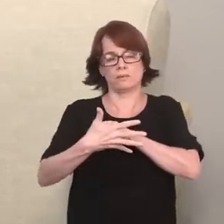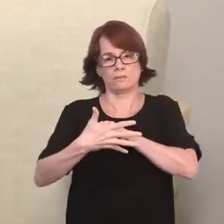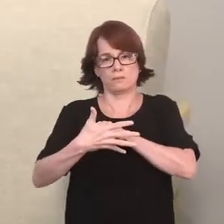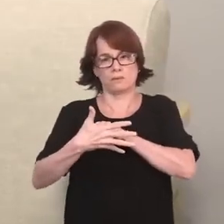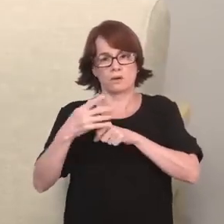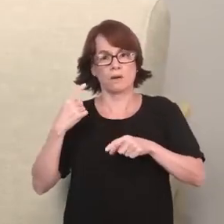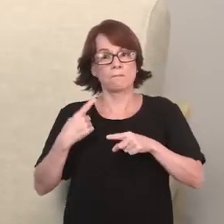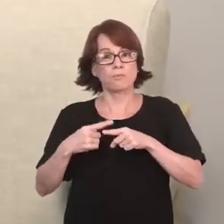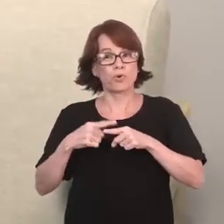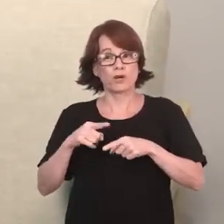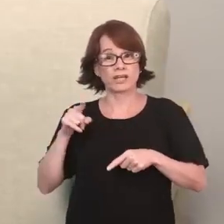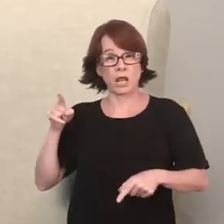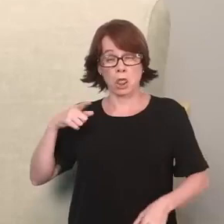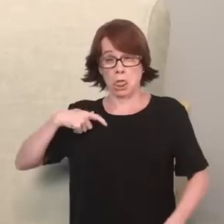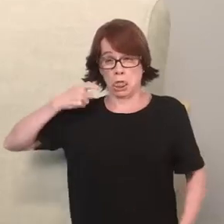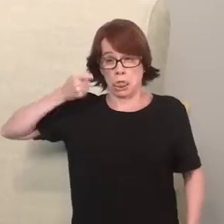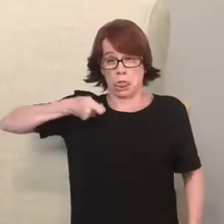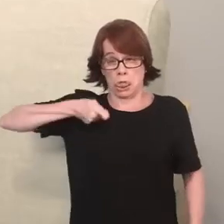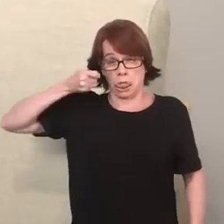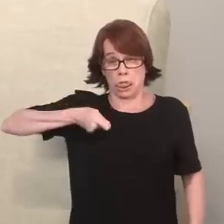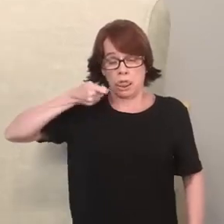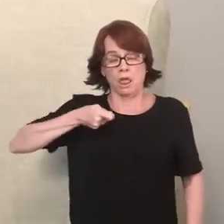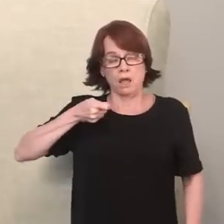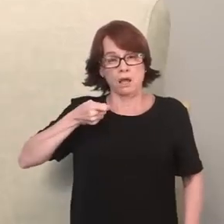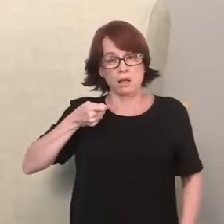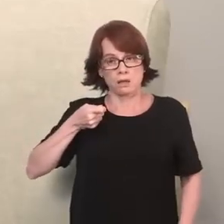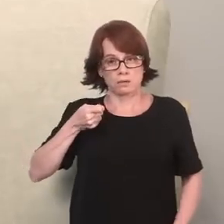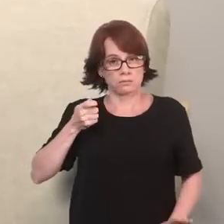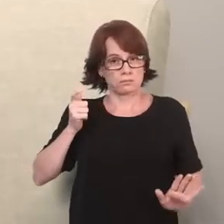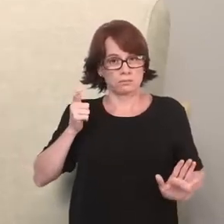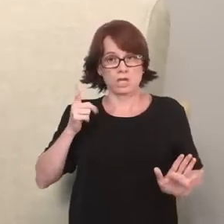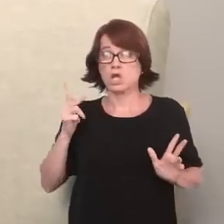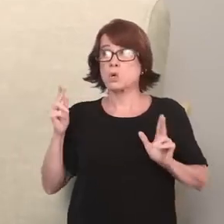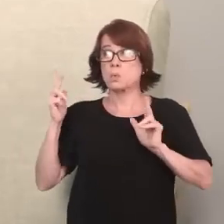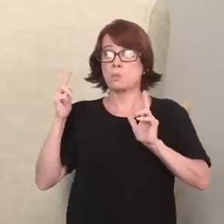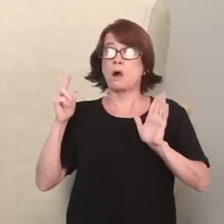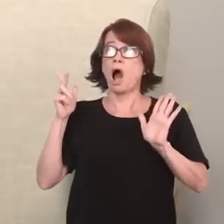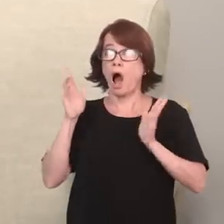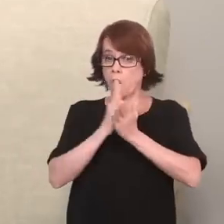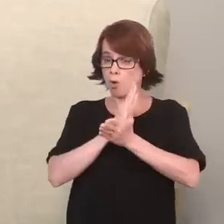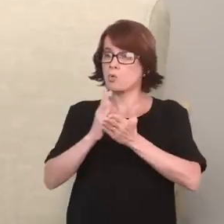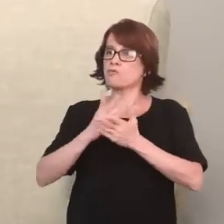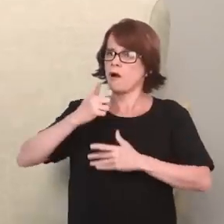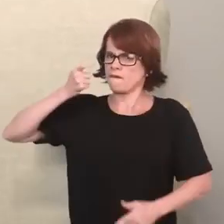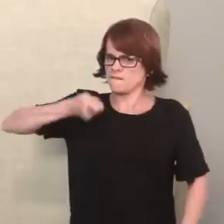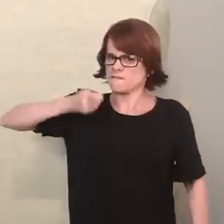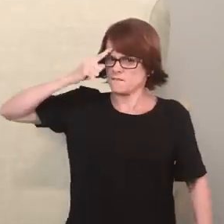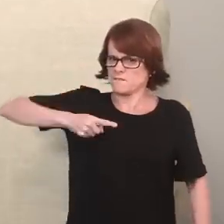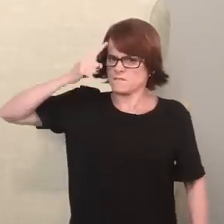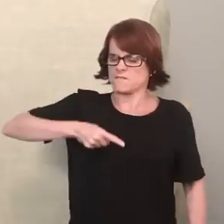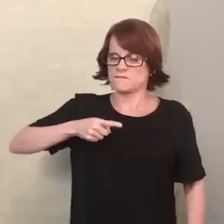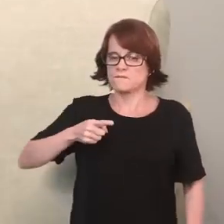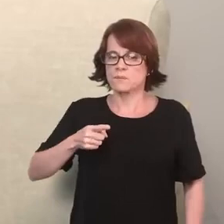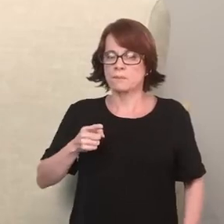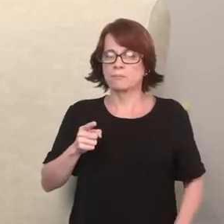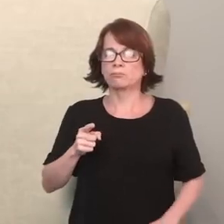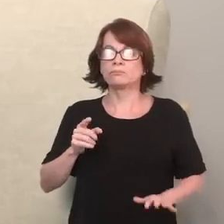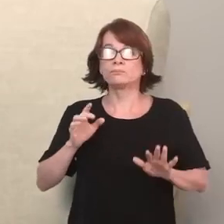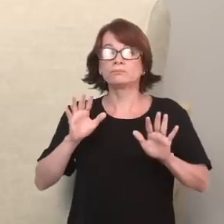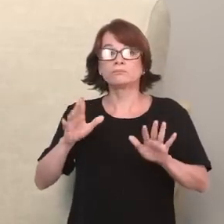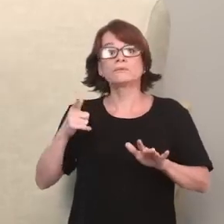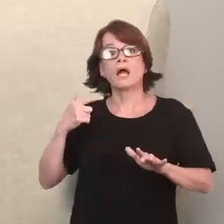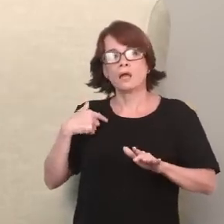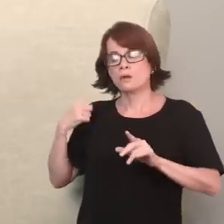que ele não foi um tirano como tantos outros. Eu falei para ele, eu só posso me aproximar de você, e estou me aproximando